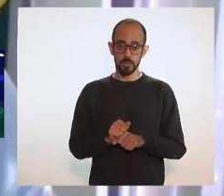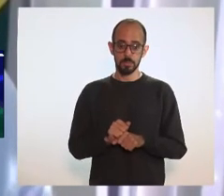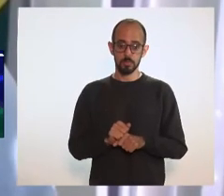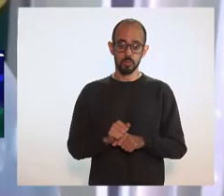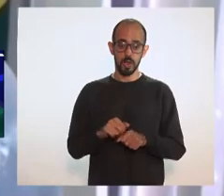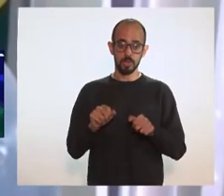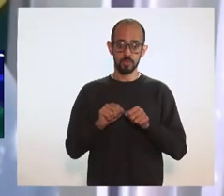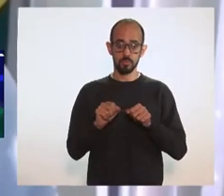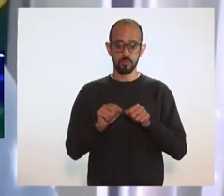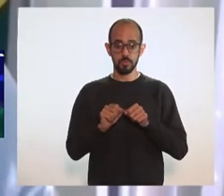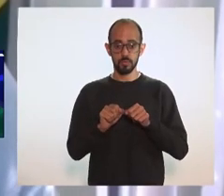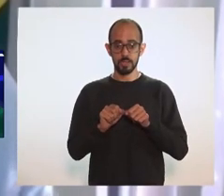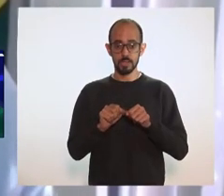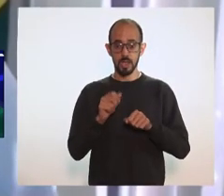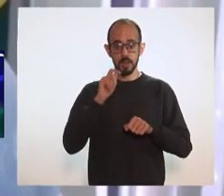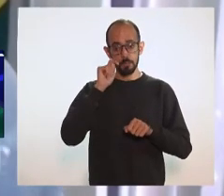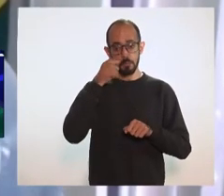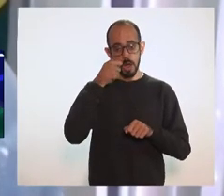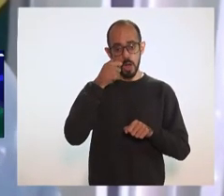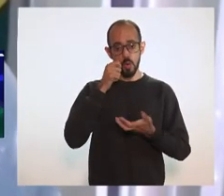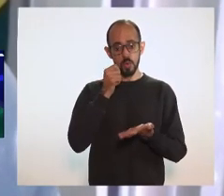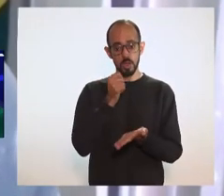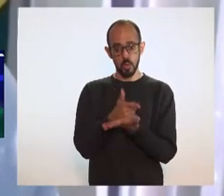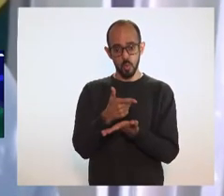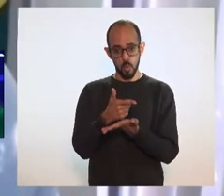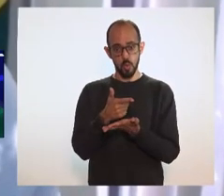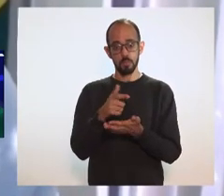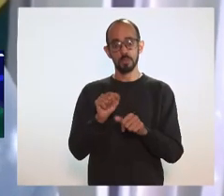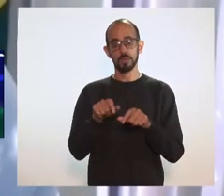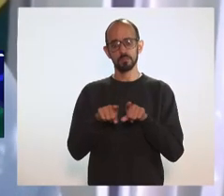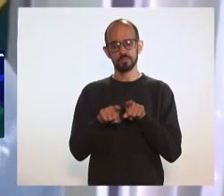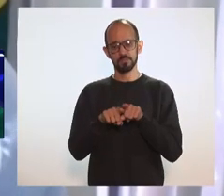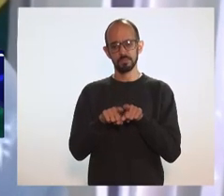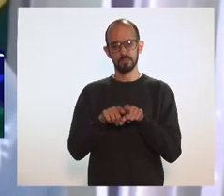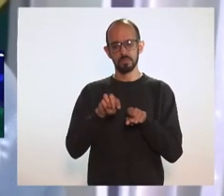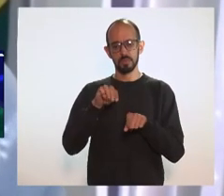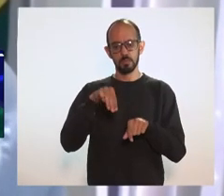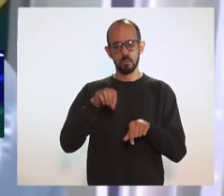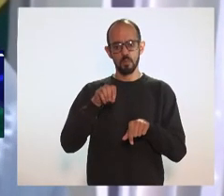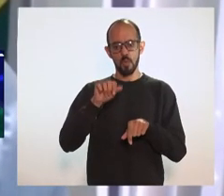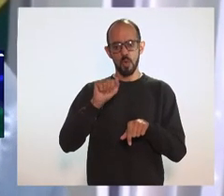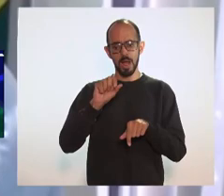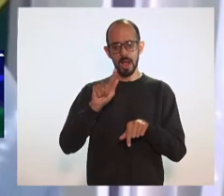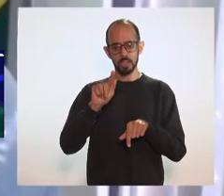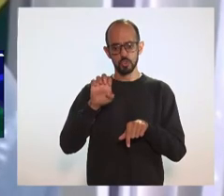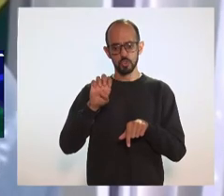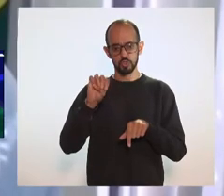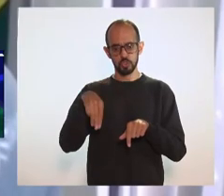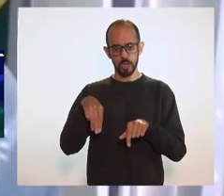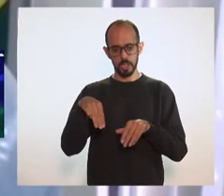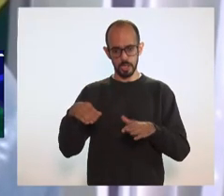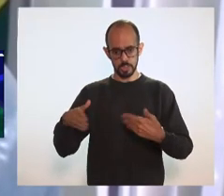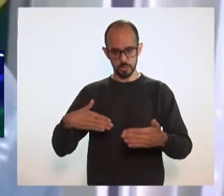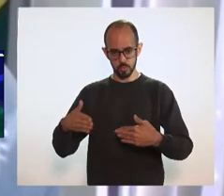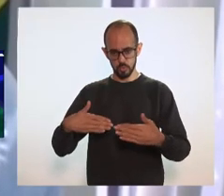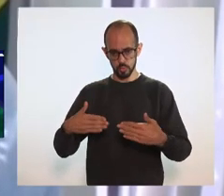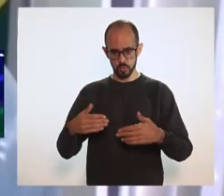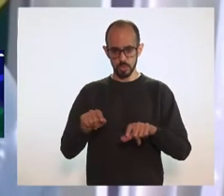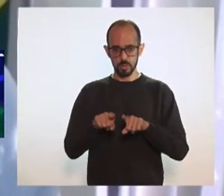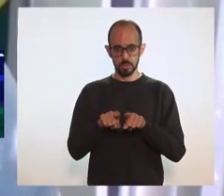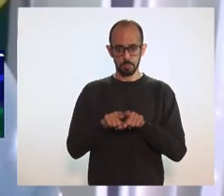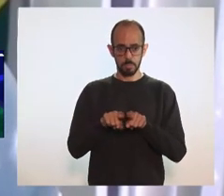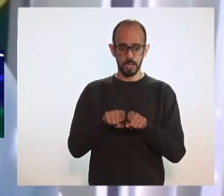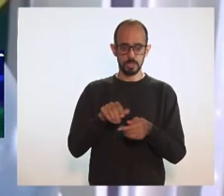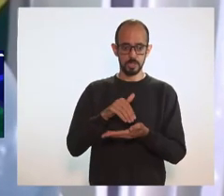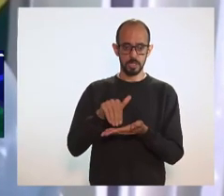que compram esses produtos dessas indústrias que fazem a moagem. E, ao mesmo tempo, com a presença da Secretaria de Fazenda, deputado André